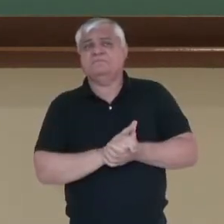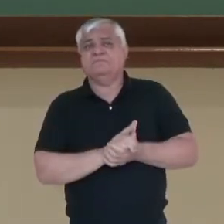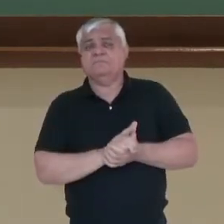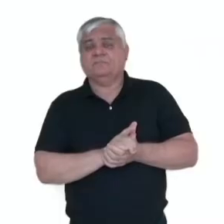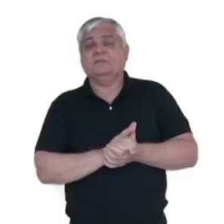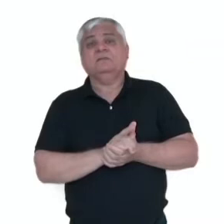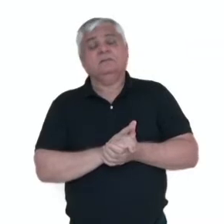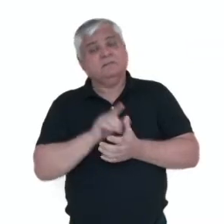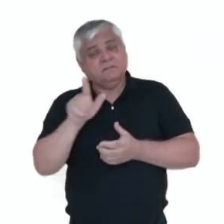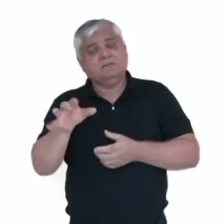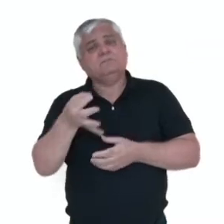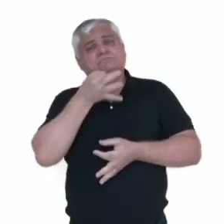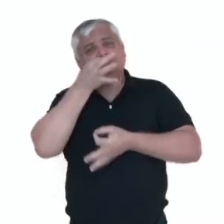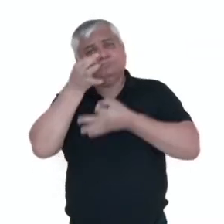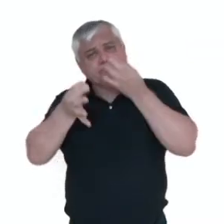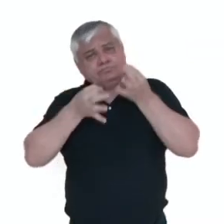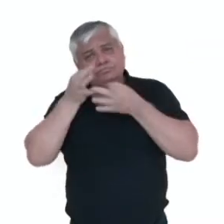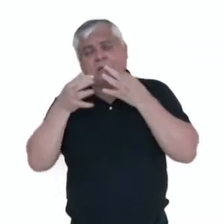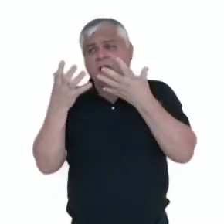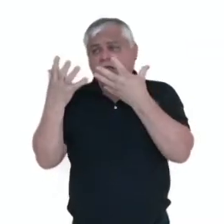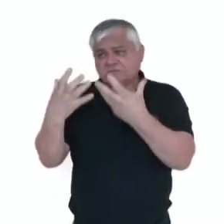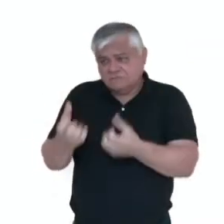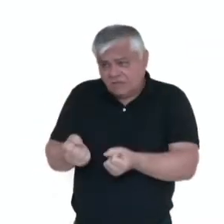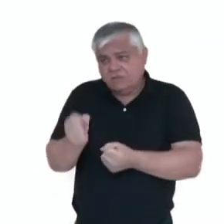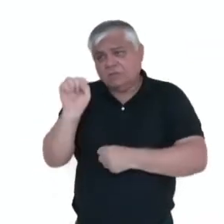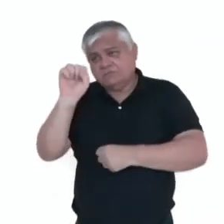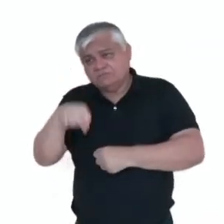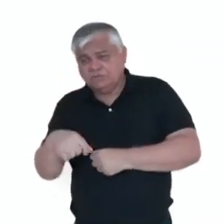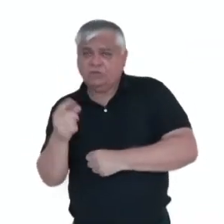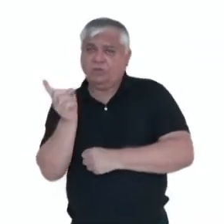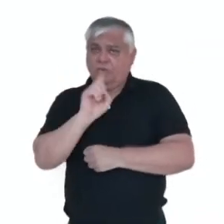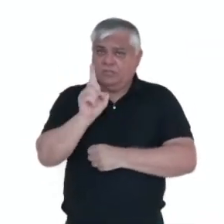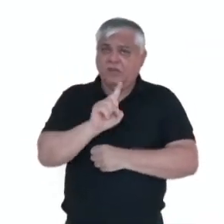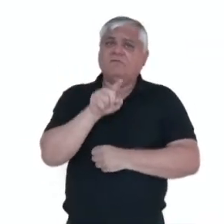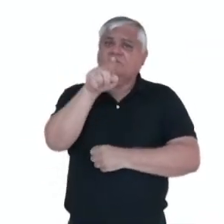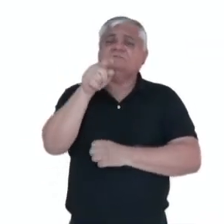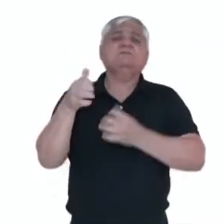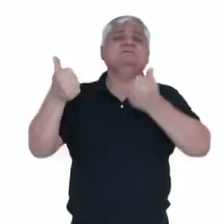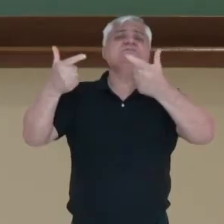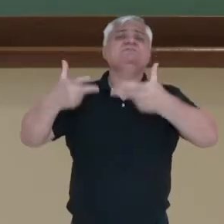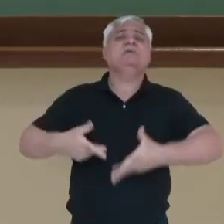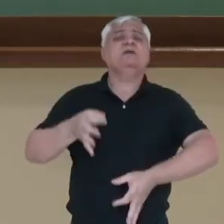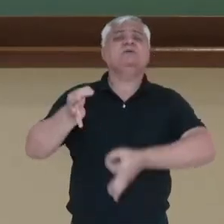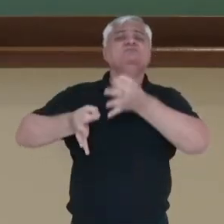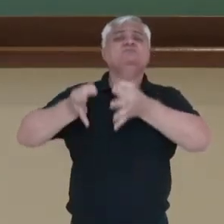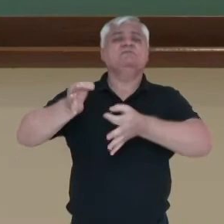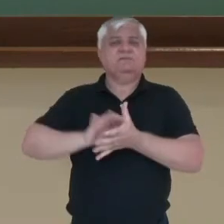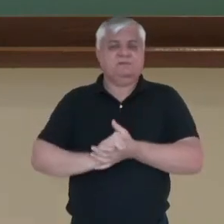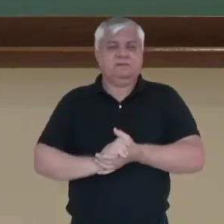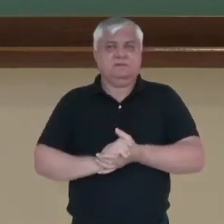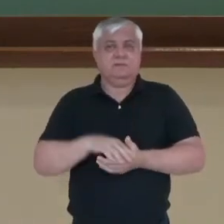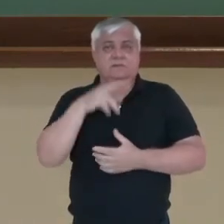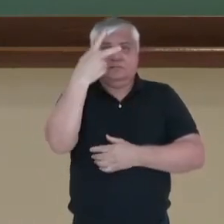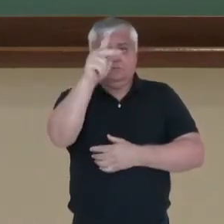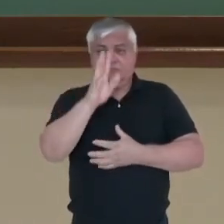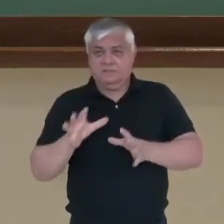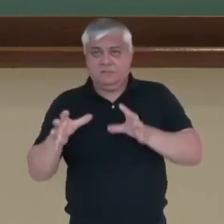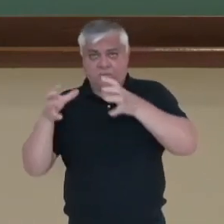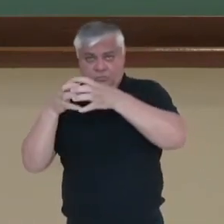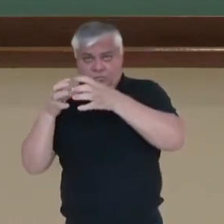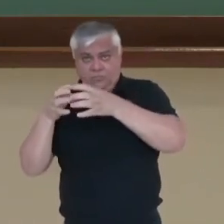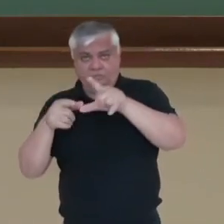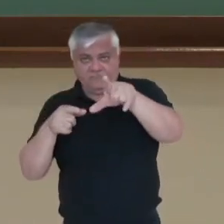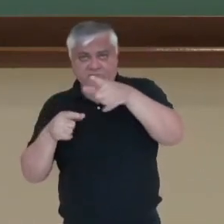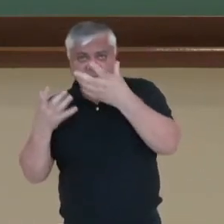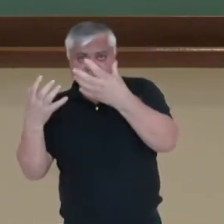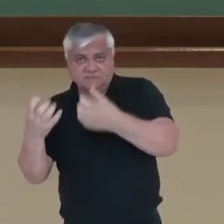os argumentos para aceitar ou não sejam apresentados. Então, com o seu grupo, que argumentos vocês colocam